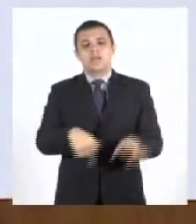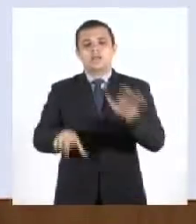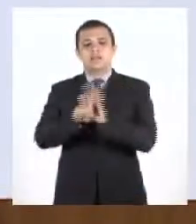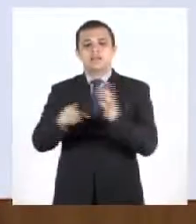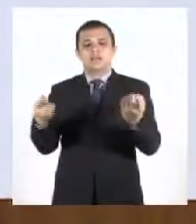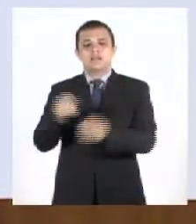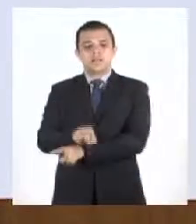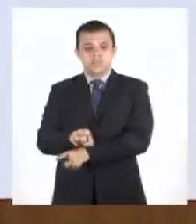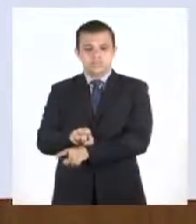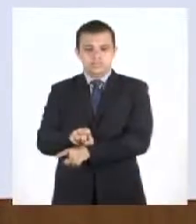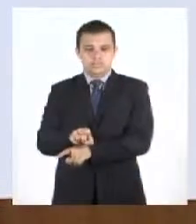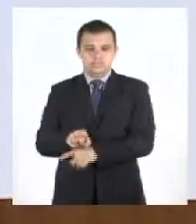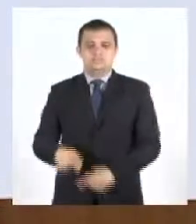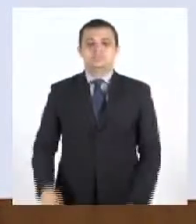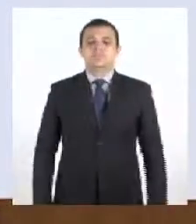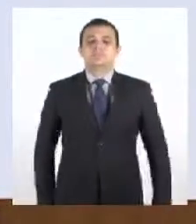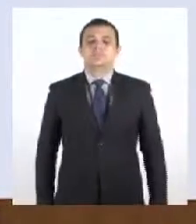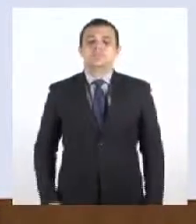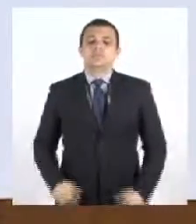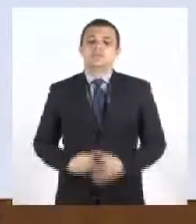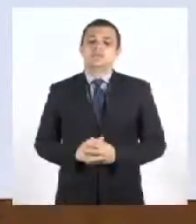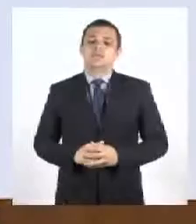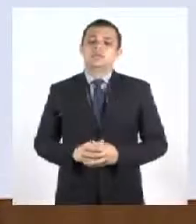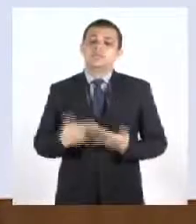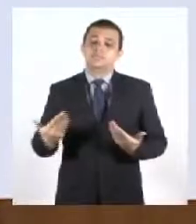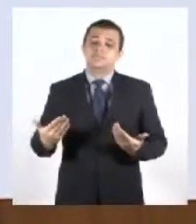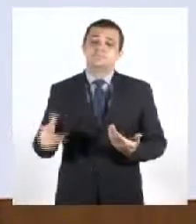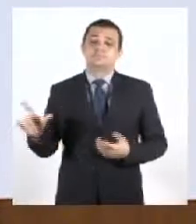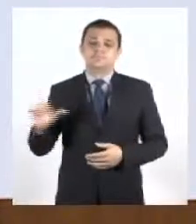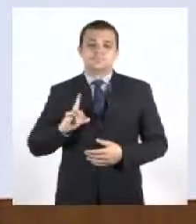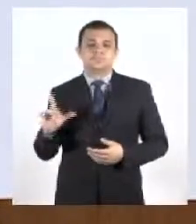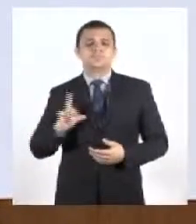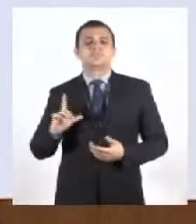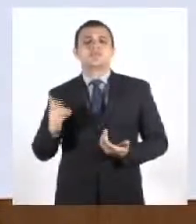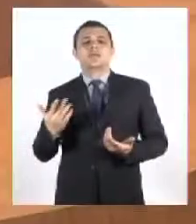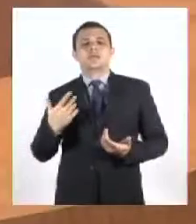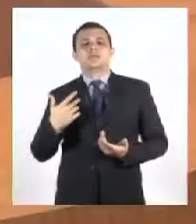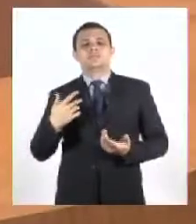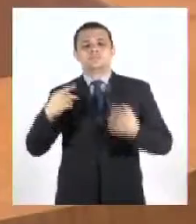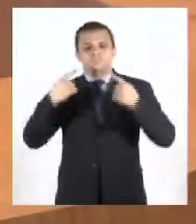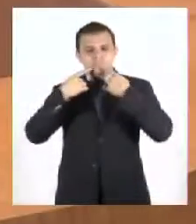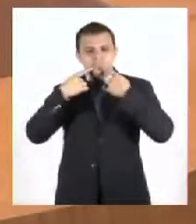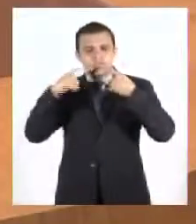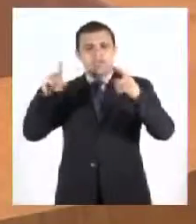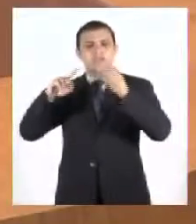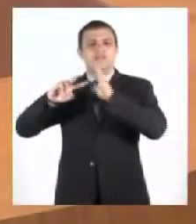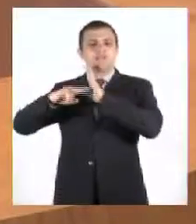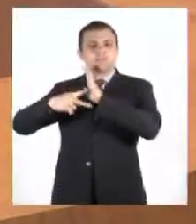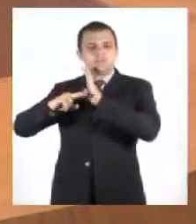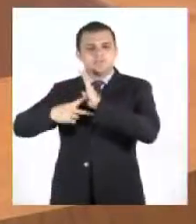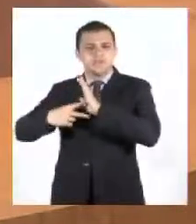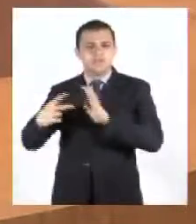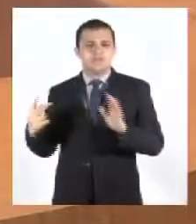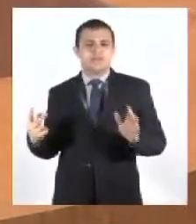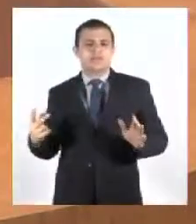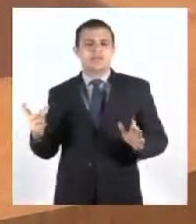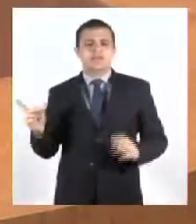ilegais. E aí elevam multas aos sindicatos e de